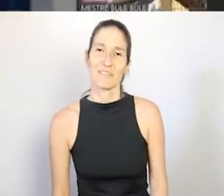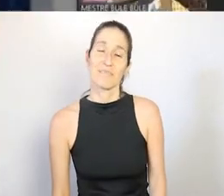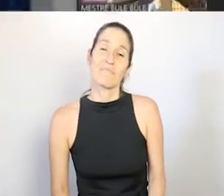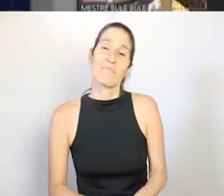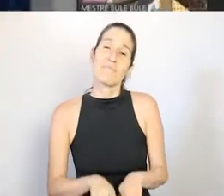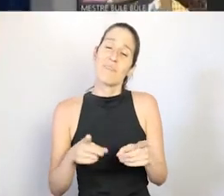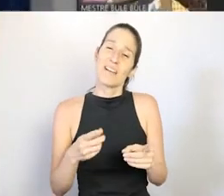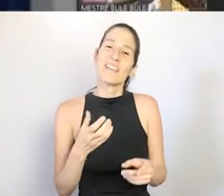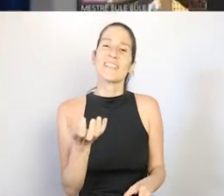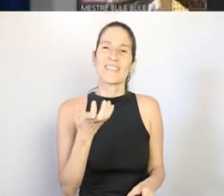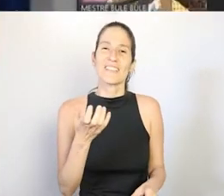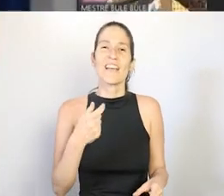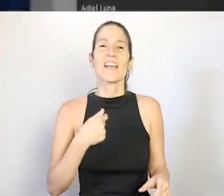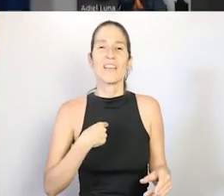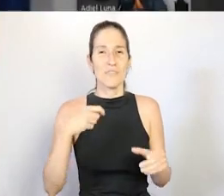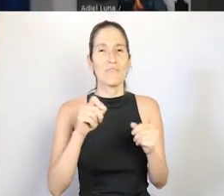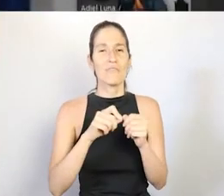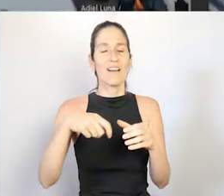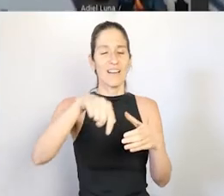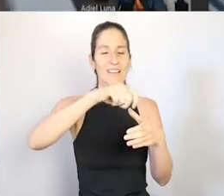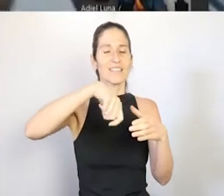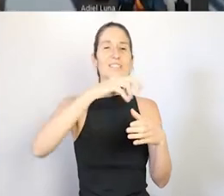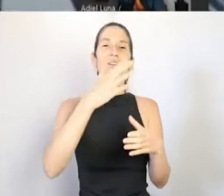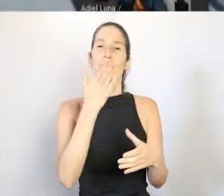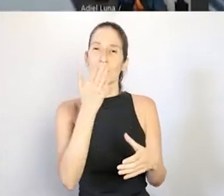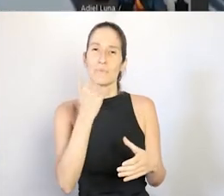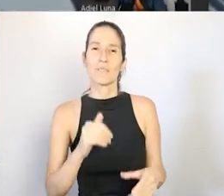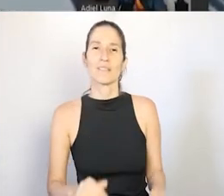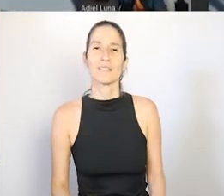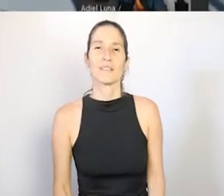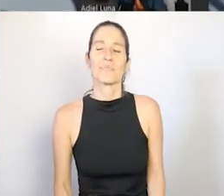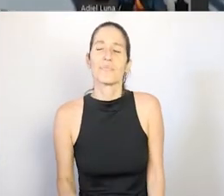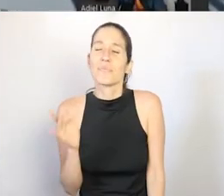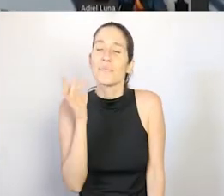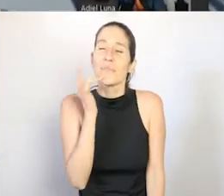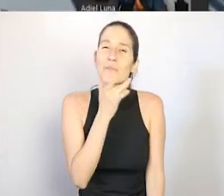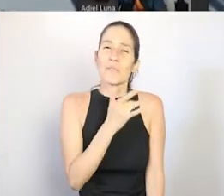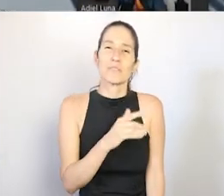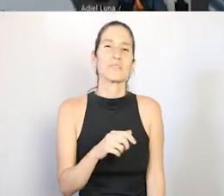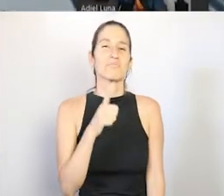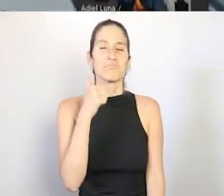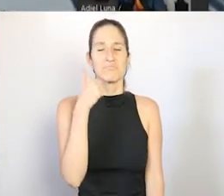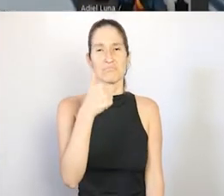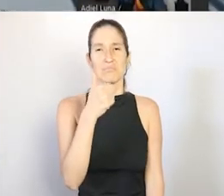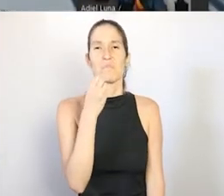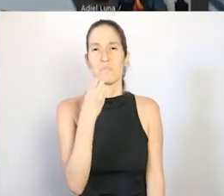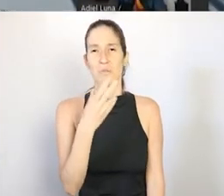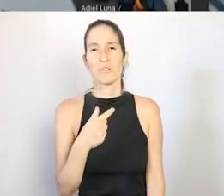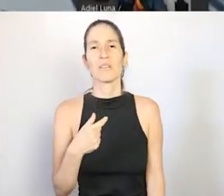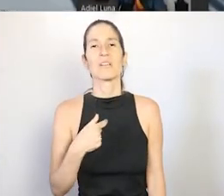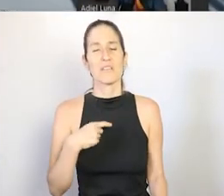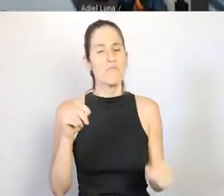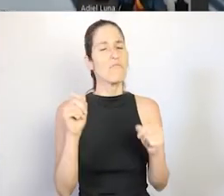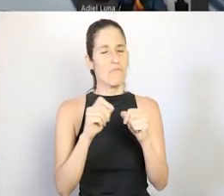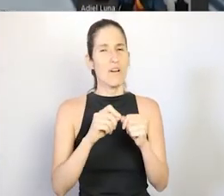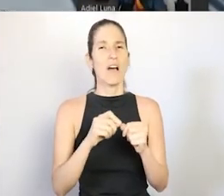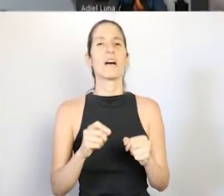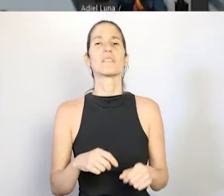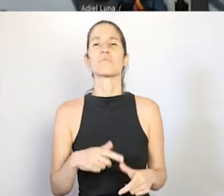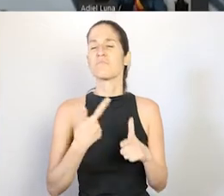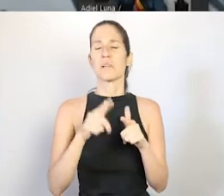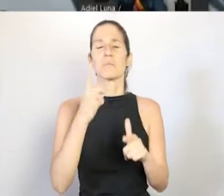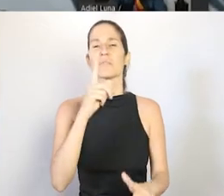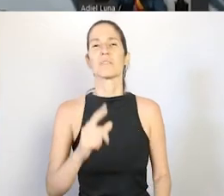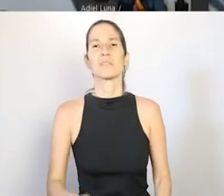Mas querendo que eu vá lá fazer uma comidinha linda, aquela comida gostosa, saborosa, eu vou, sem